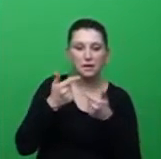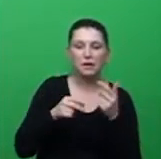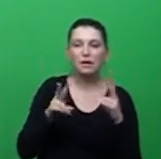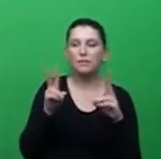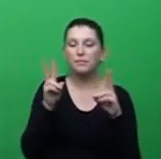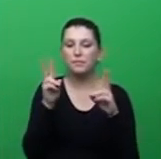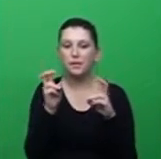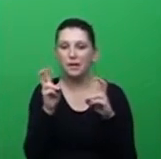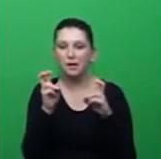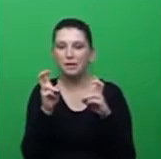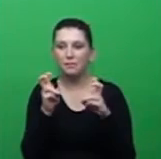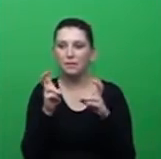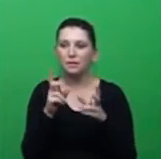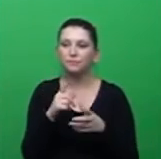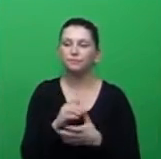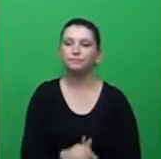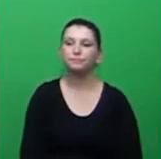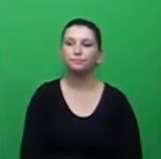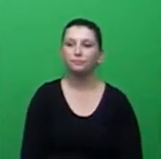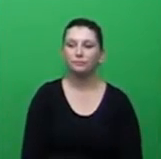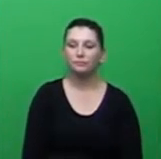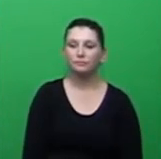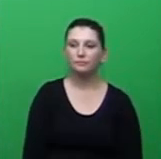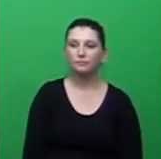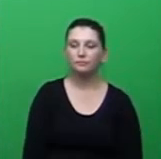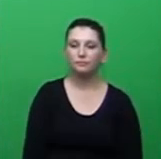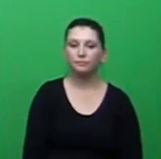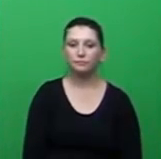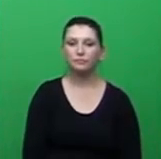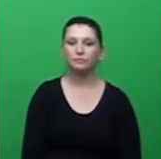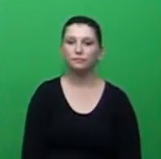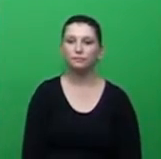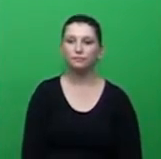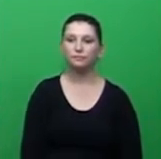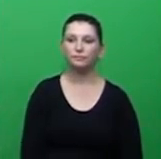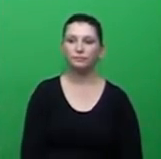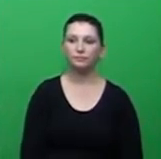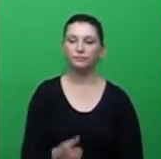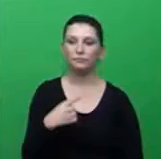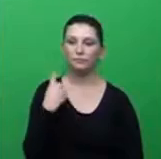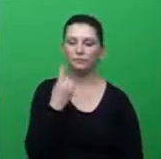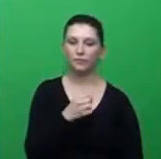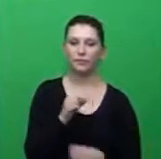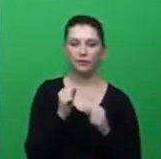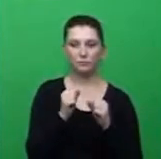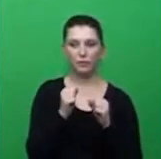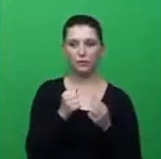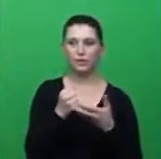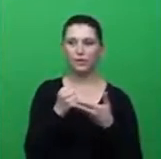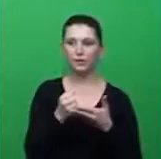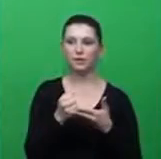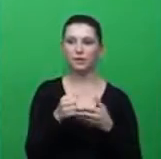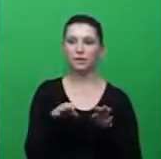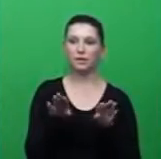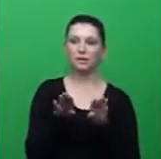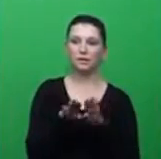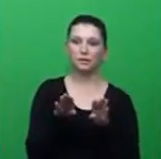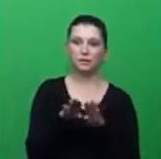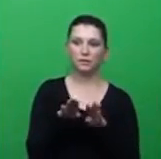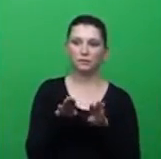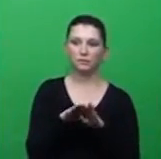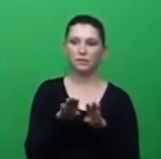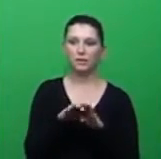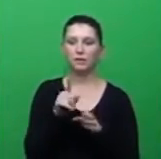trazido a esta casa, e a gente, de uma forma ou de outra, pode colaborar ou até contradizer algum assunto que, porventura, venha